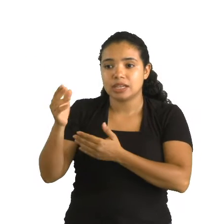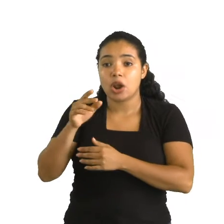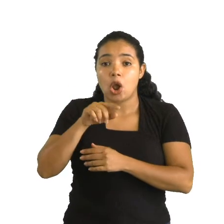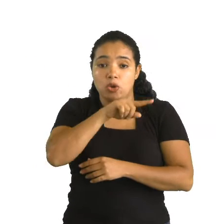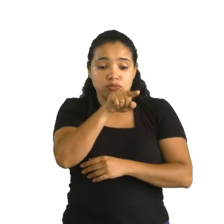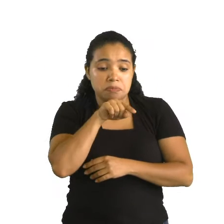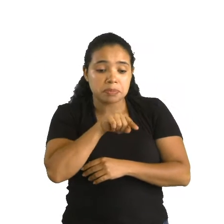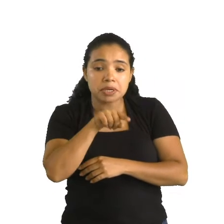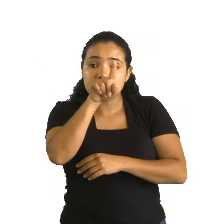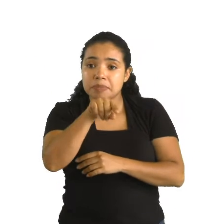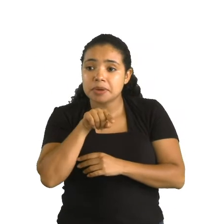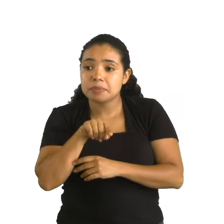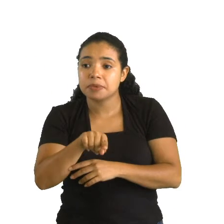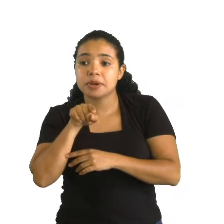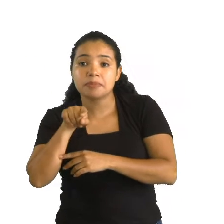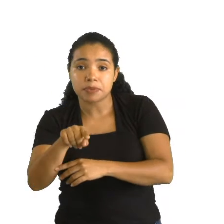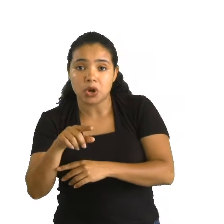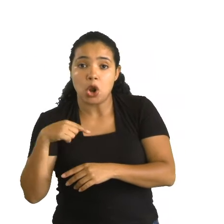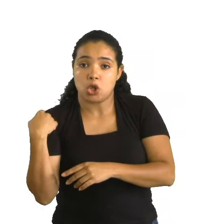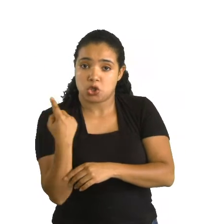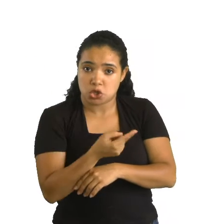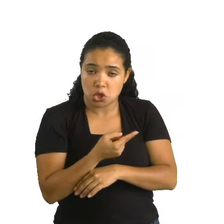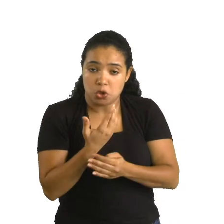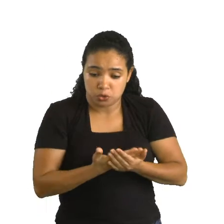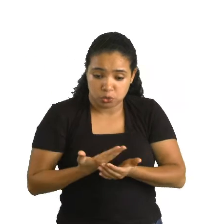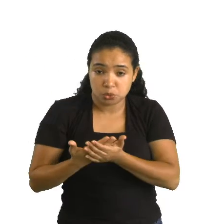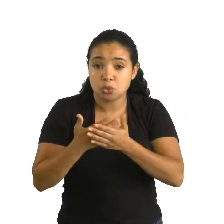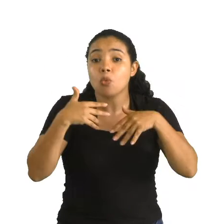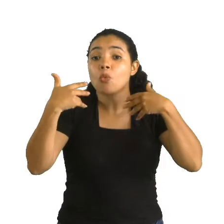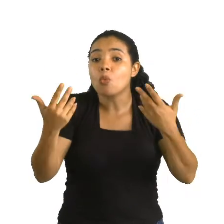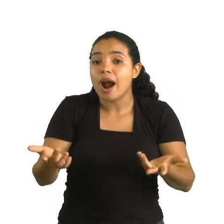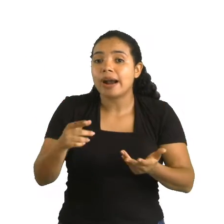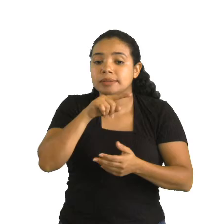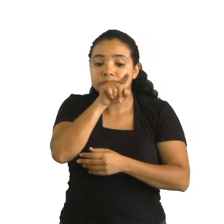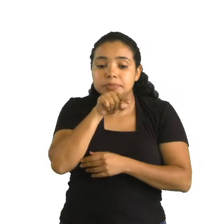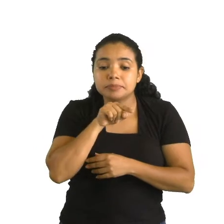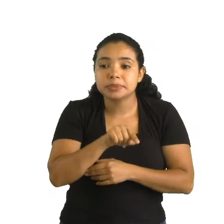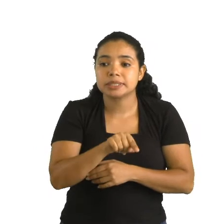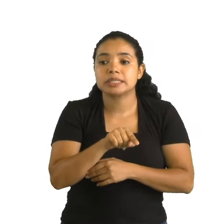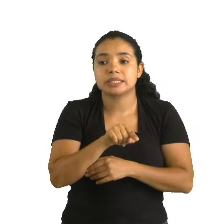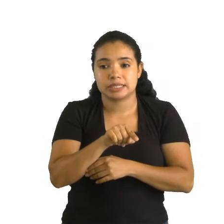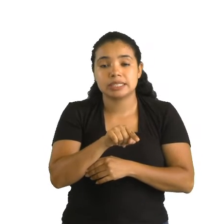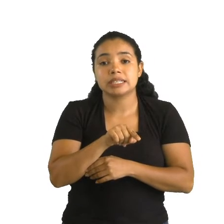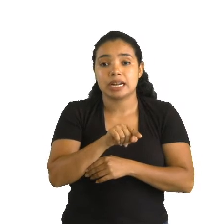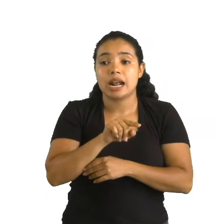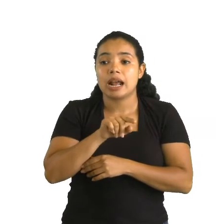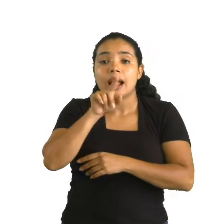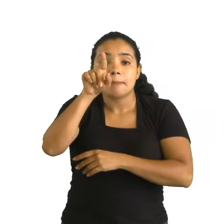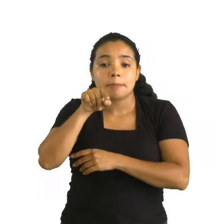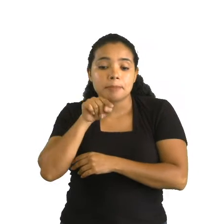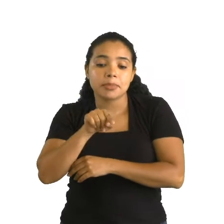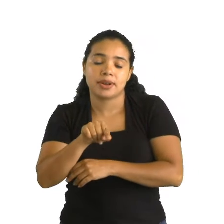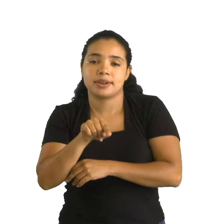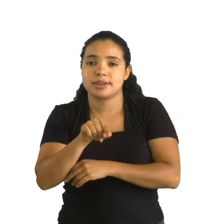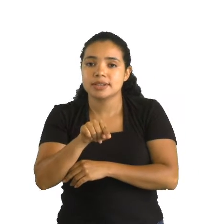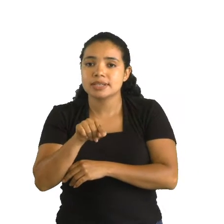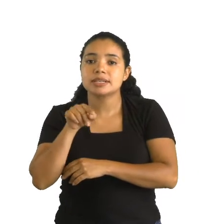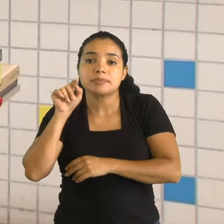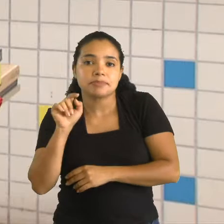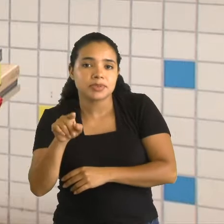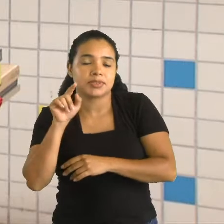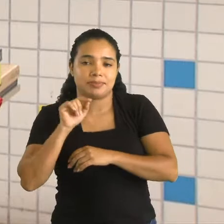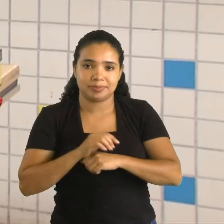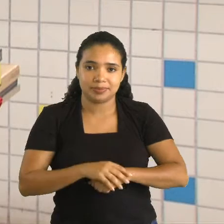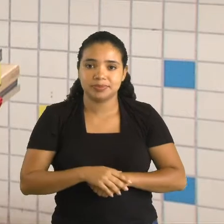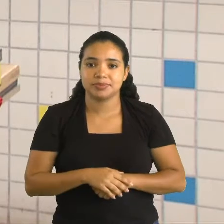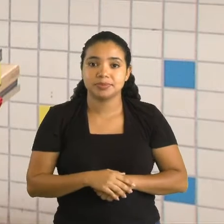vamos explorar nessa aula. Quais são eles? O ponto de exclamação, o ponto de interrogação e o ponto